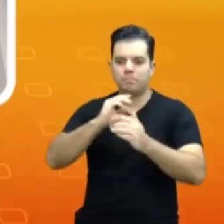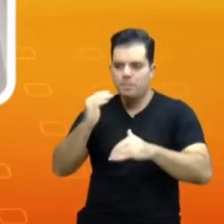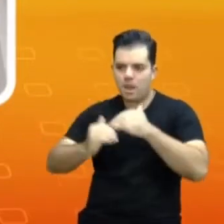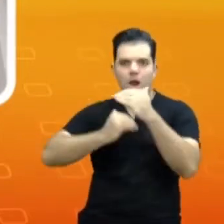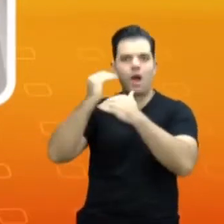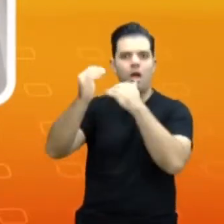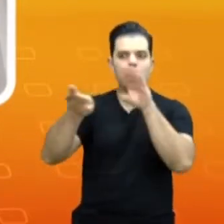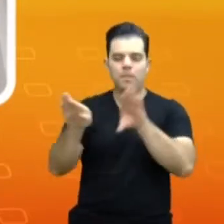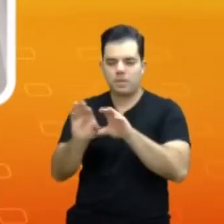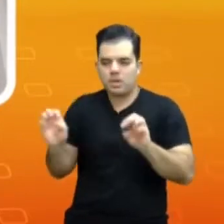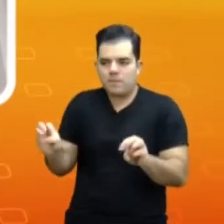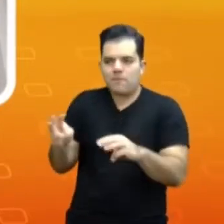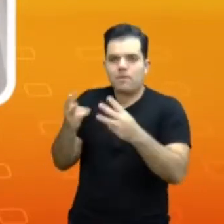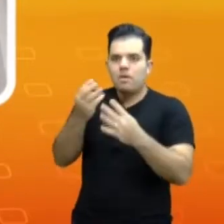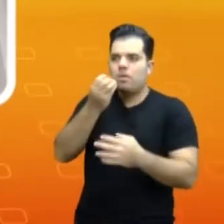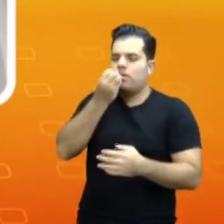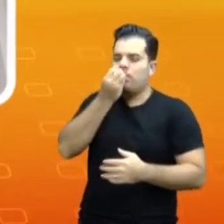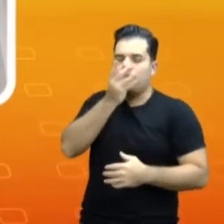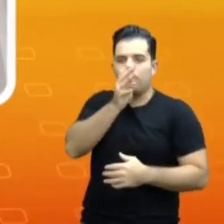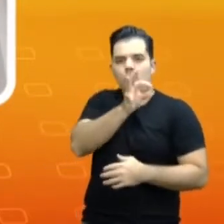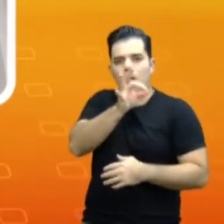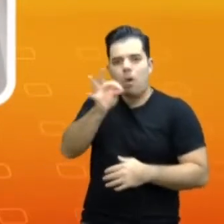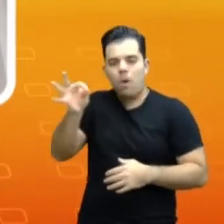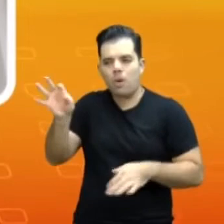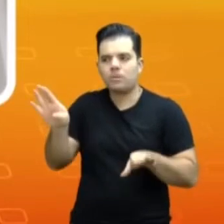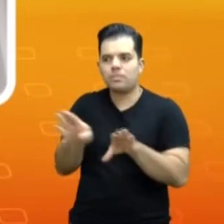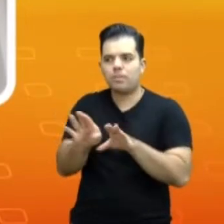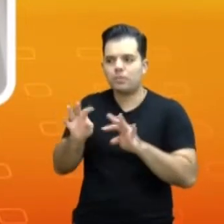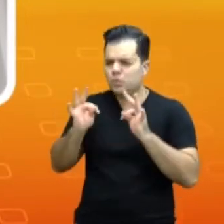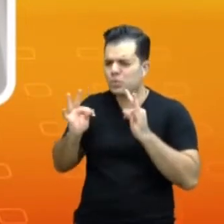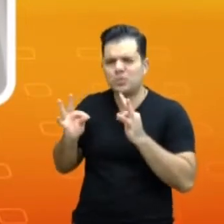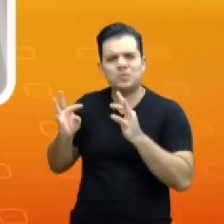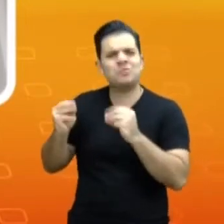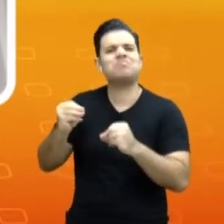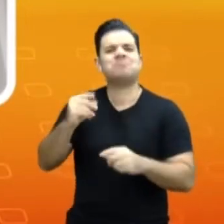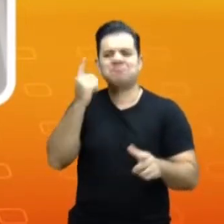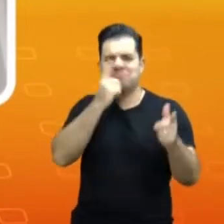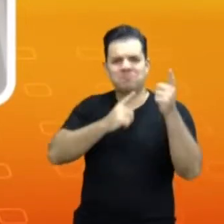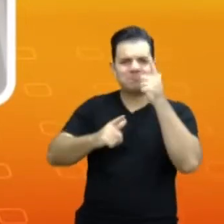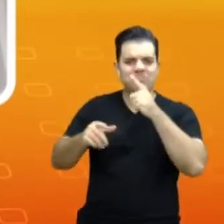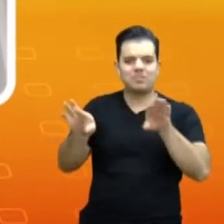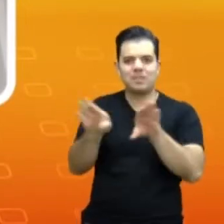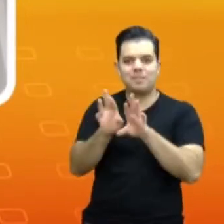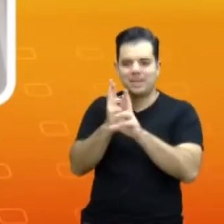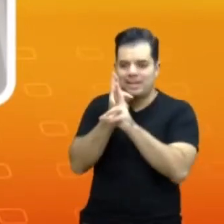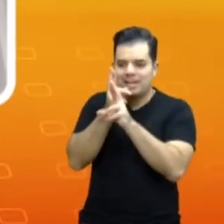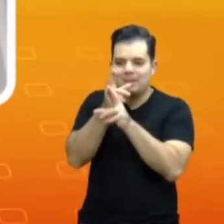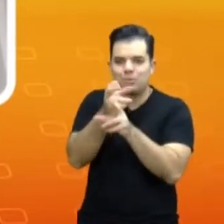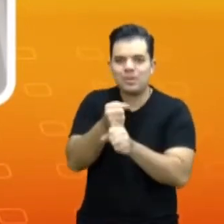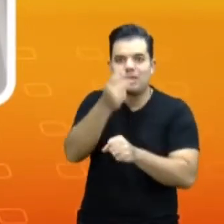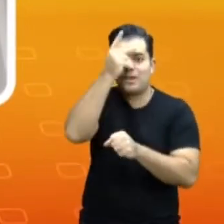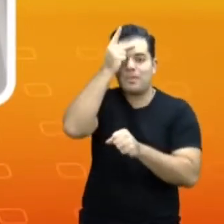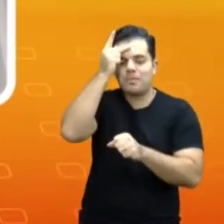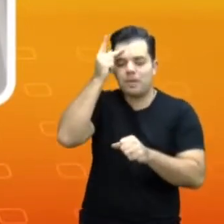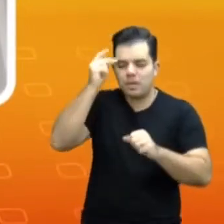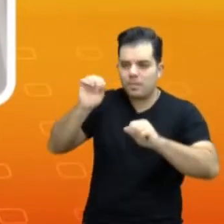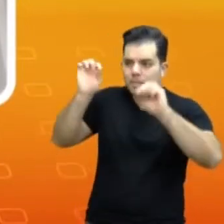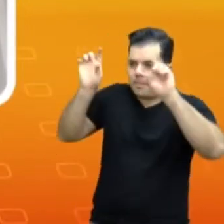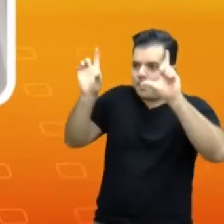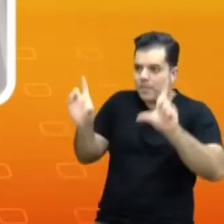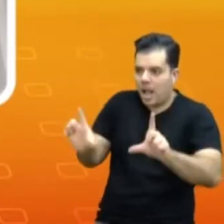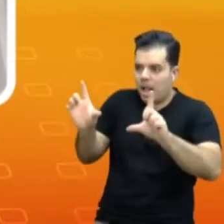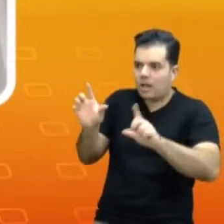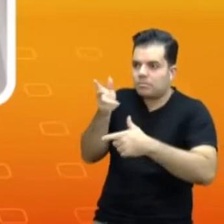desenvolvendo um evento que foi muito bom para nós em custo-benefício como um todo. E o resultado para os nossos telespectadores também, acredito que foi muito